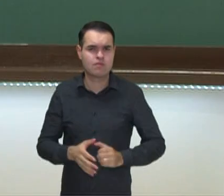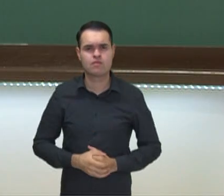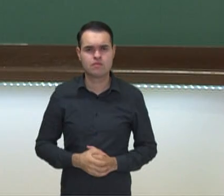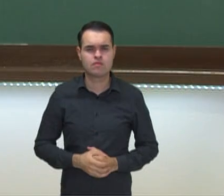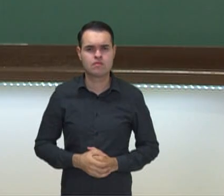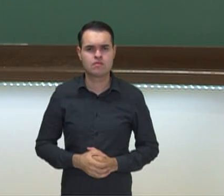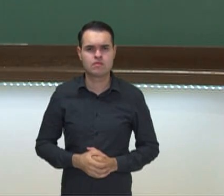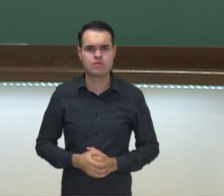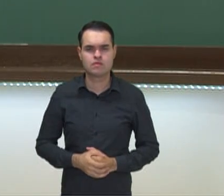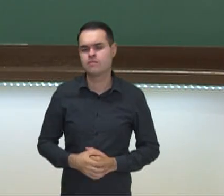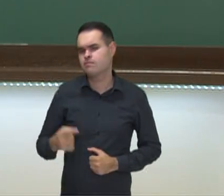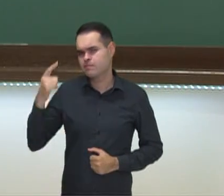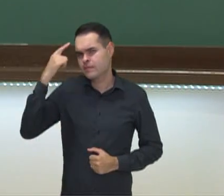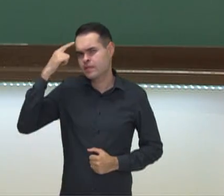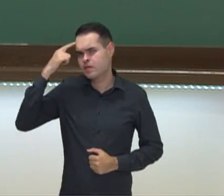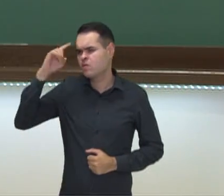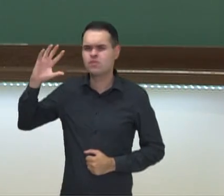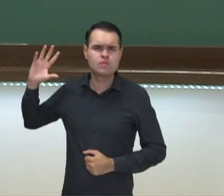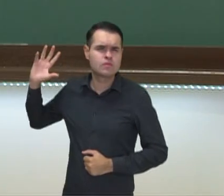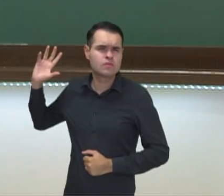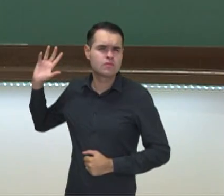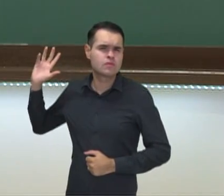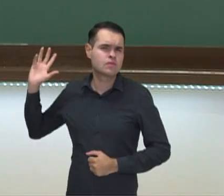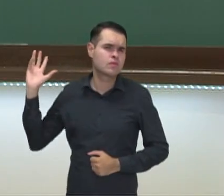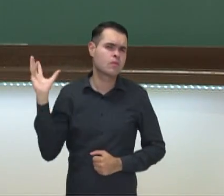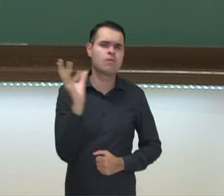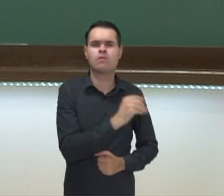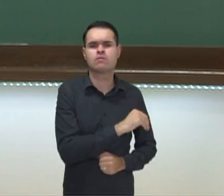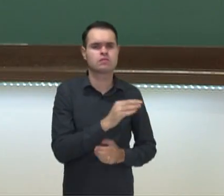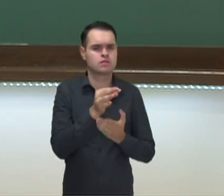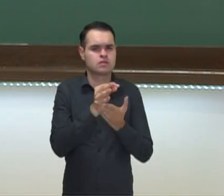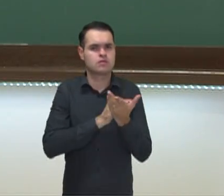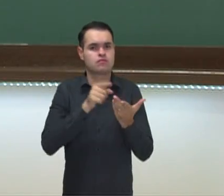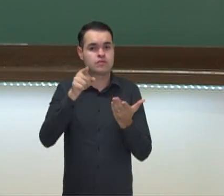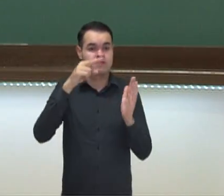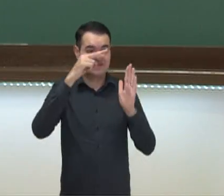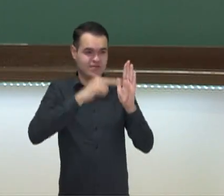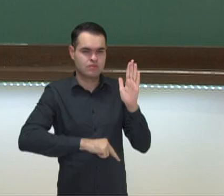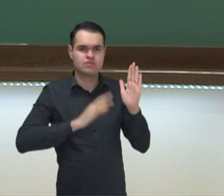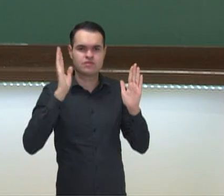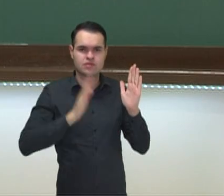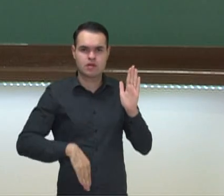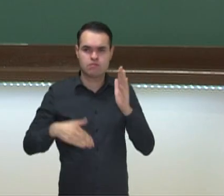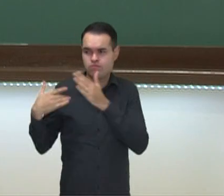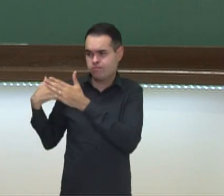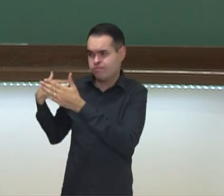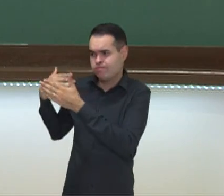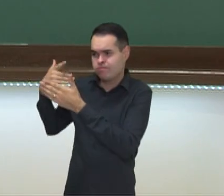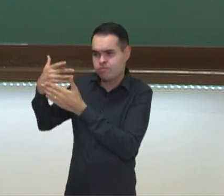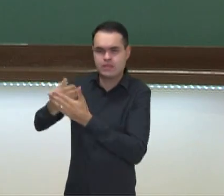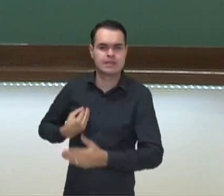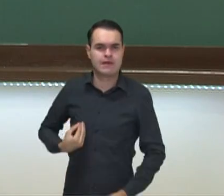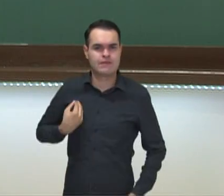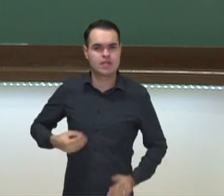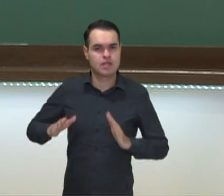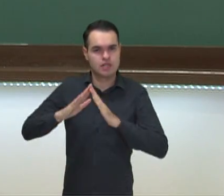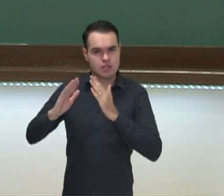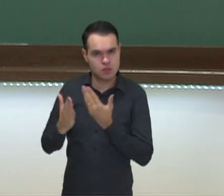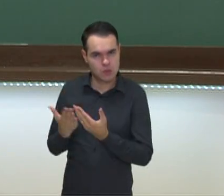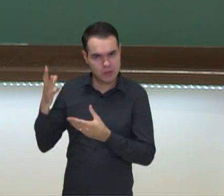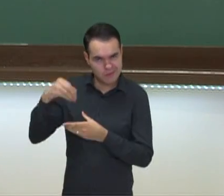Pensando sobre todos os textos que você já leu durante sua vida escolar, sua vida estudantil, todos